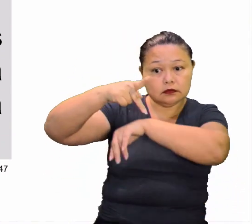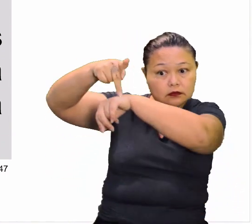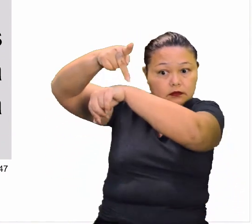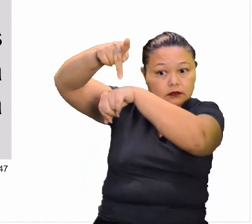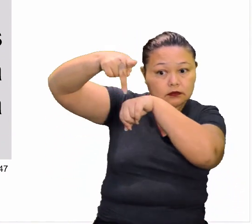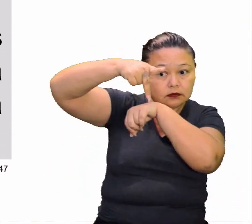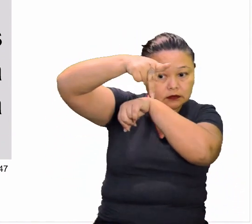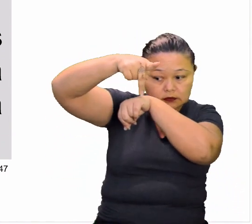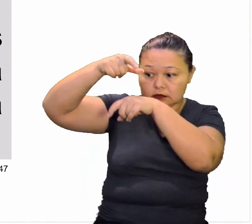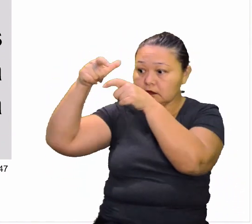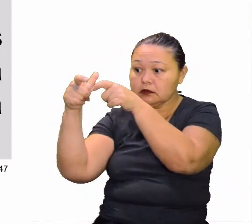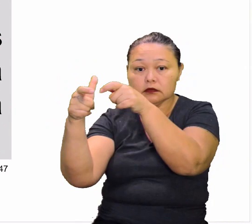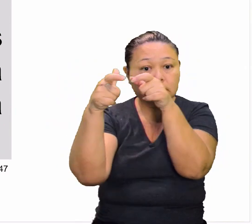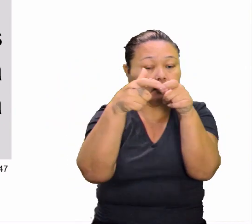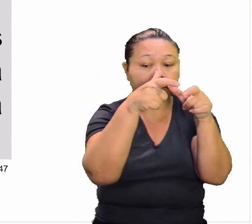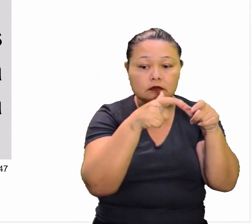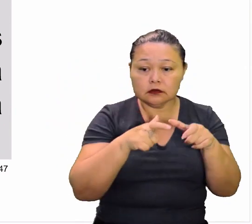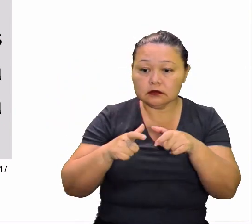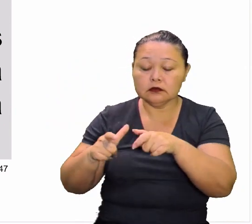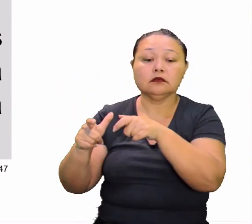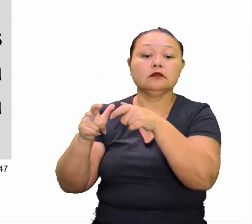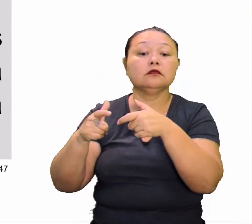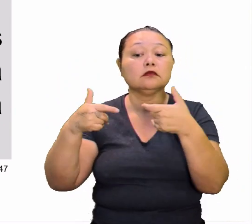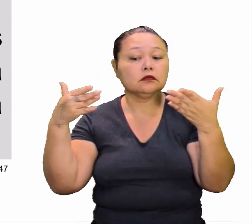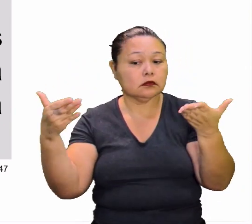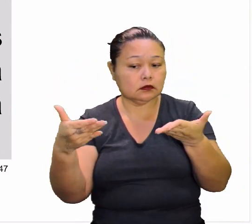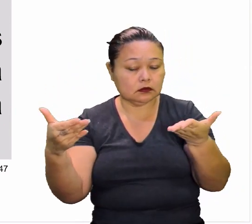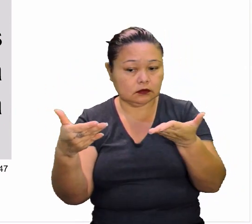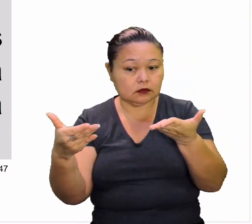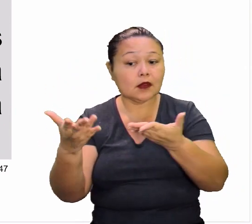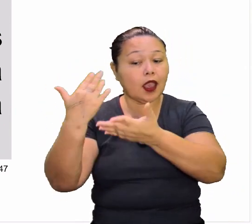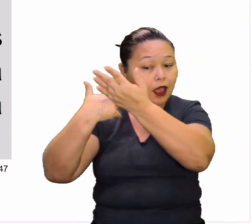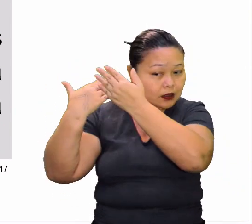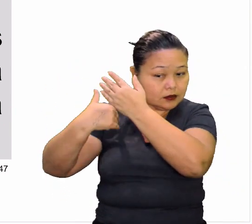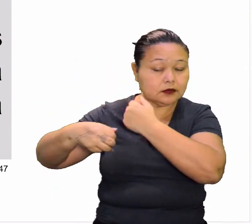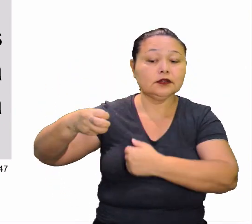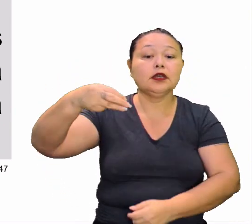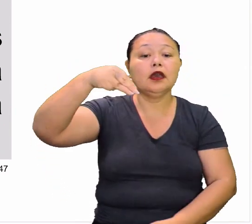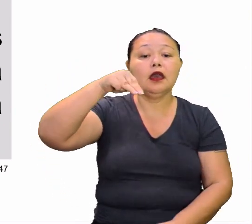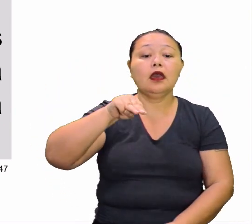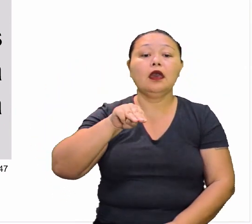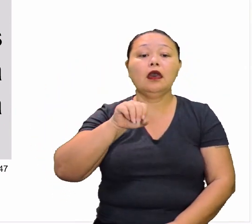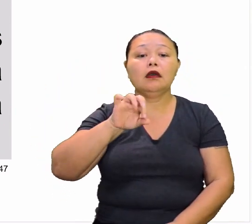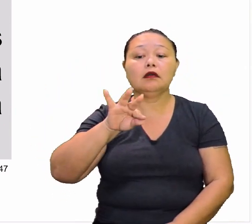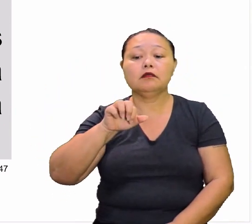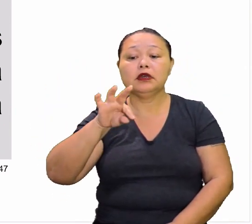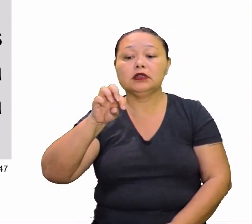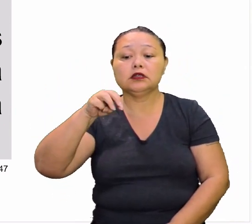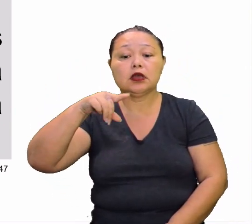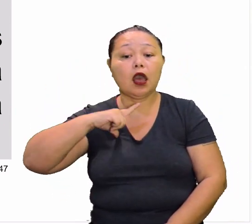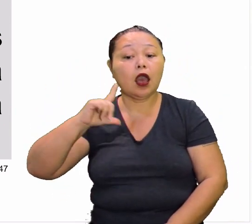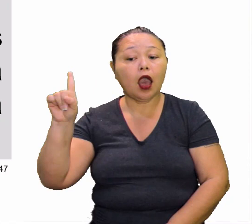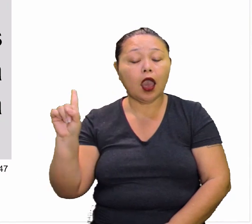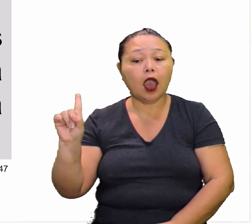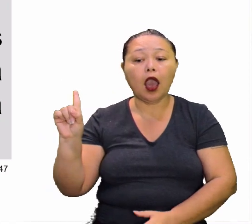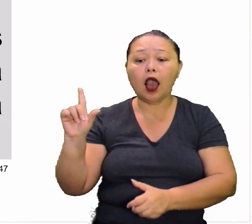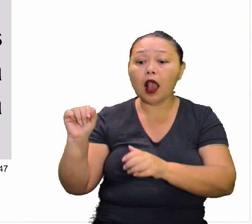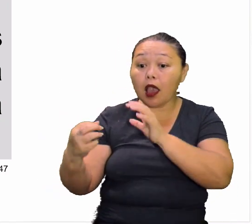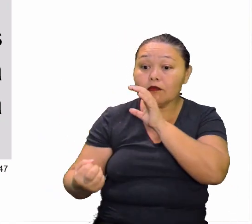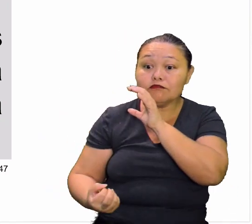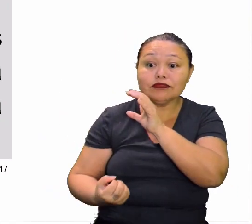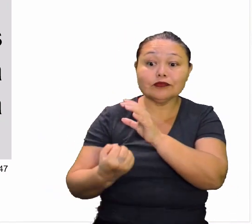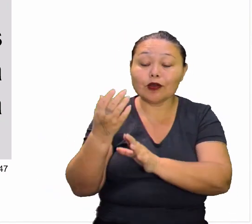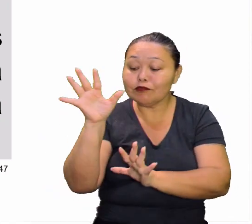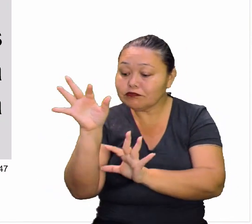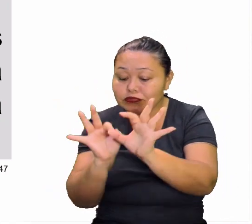países, esses locais, é onde funcionava a Mesopotâmia. Aqui formaram-se as primeiras sociedades